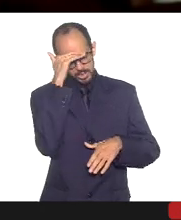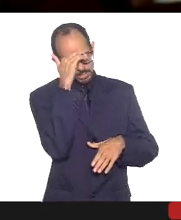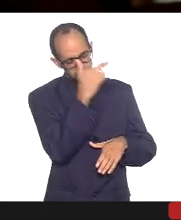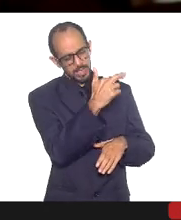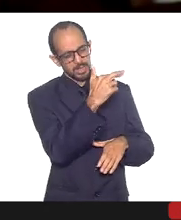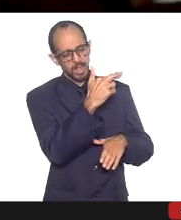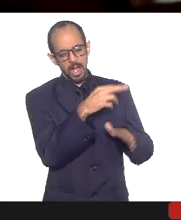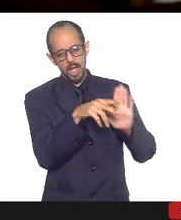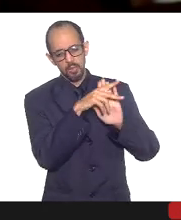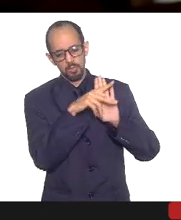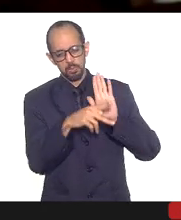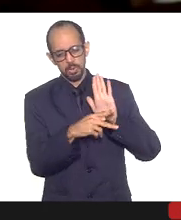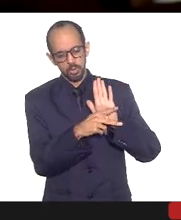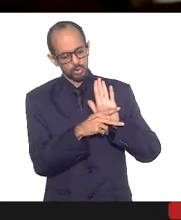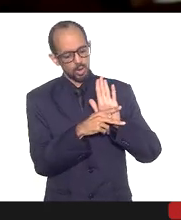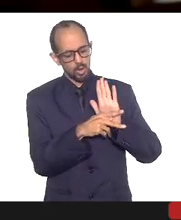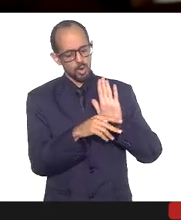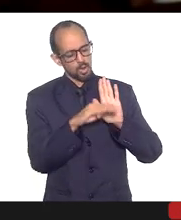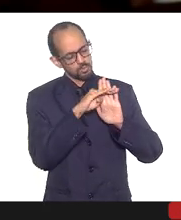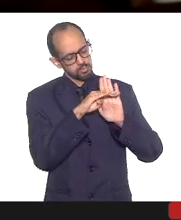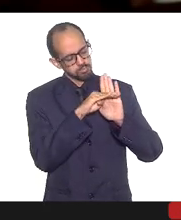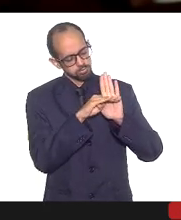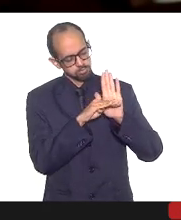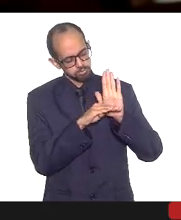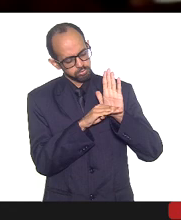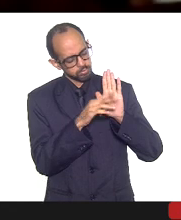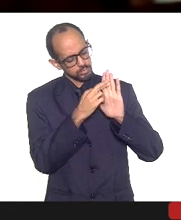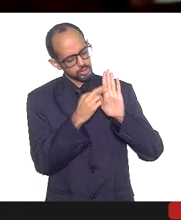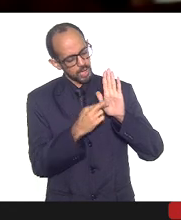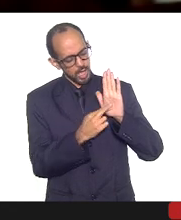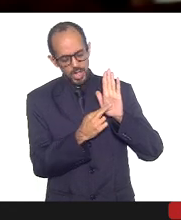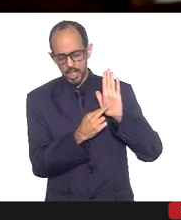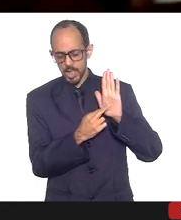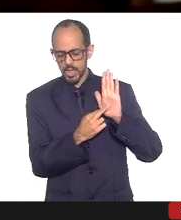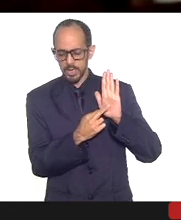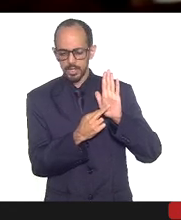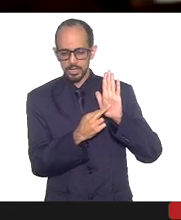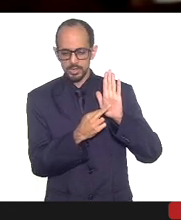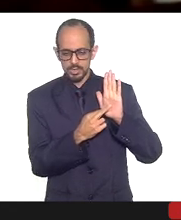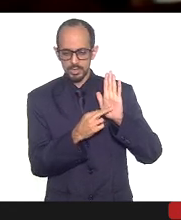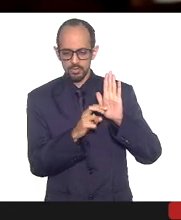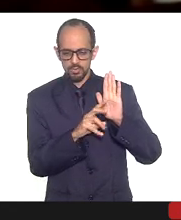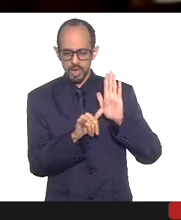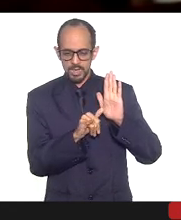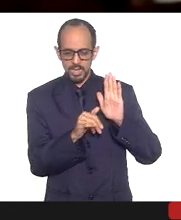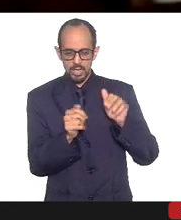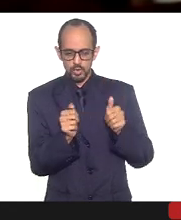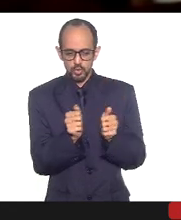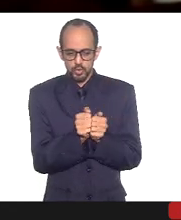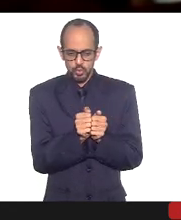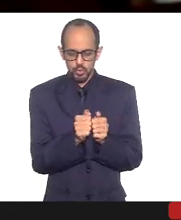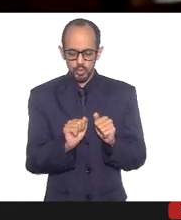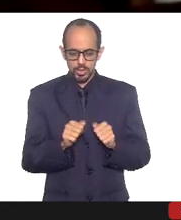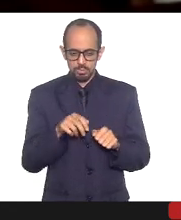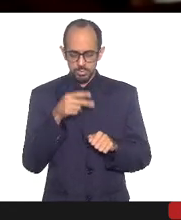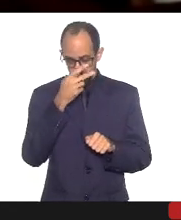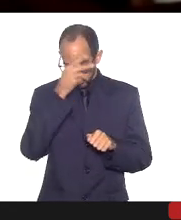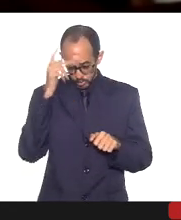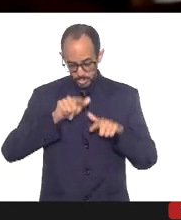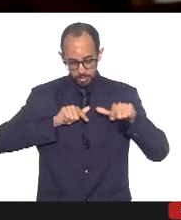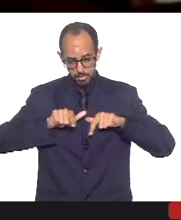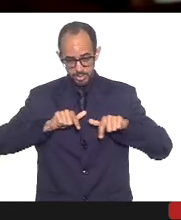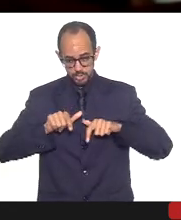seja construído com todos aqueles que vão está trabalhando diretamente na escola e a